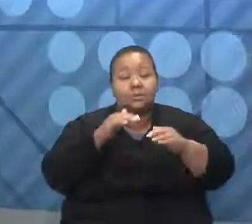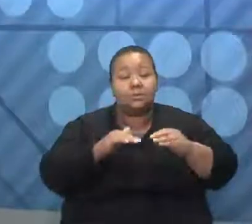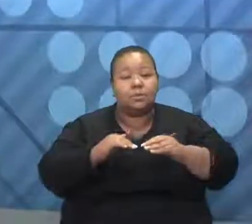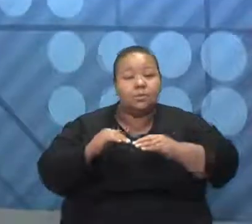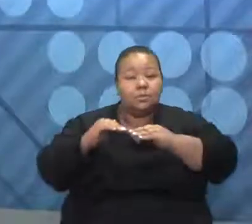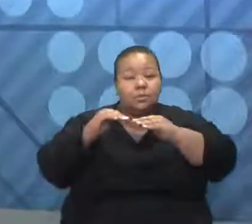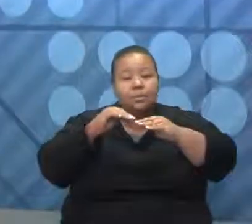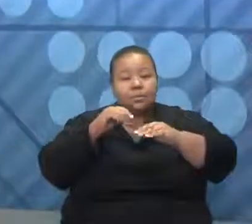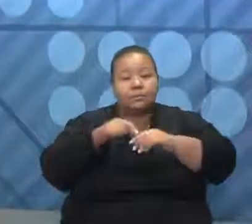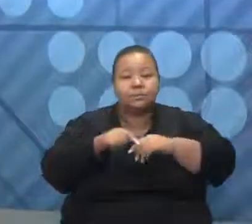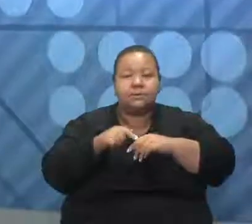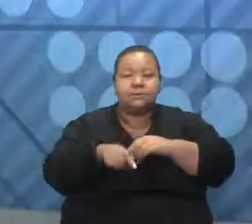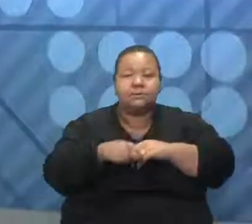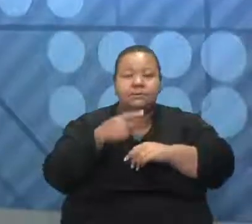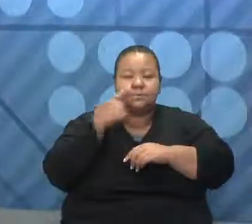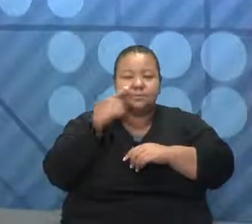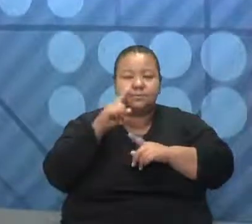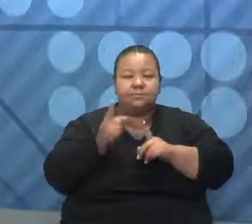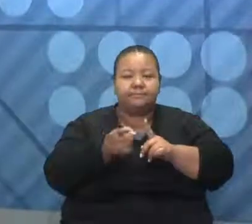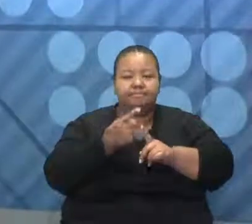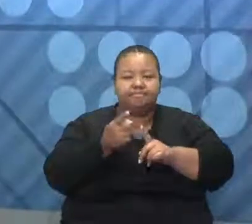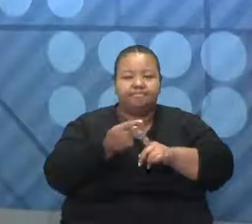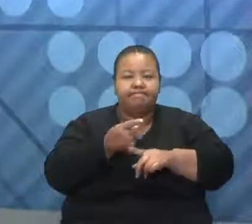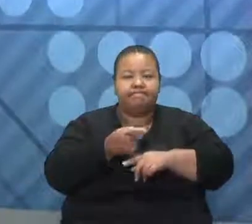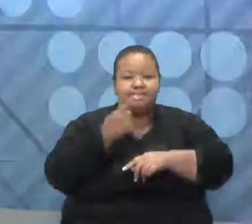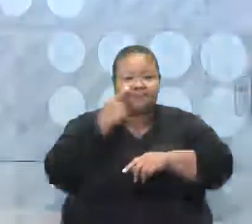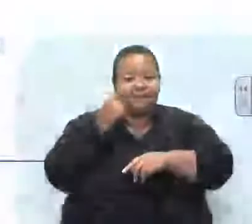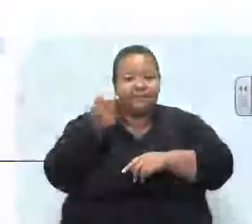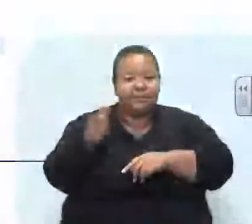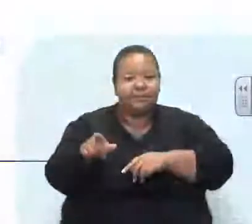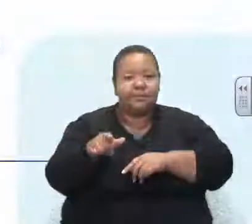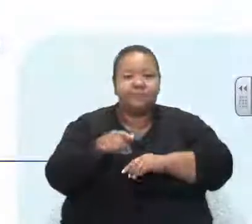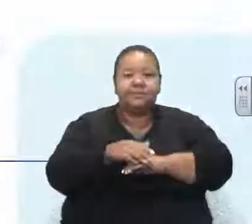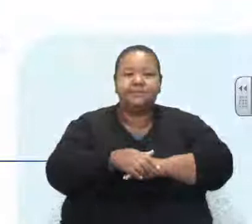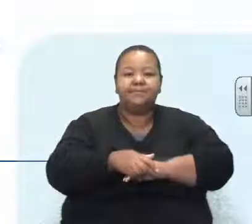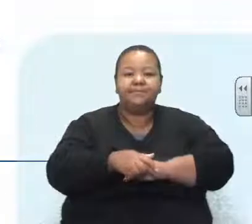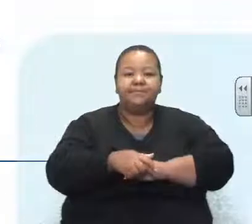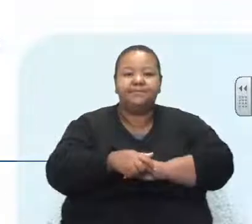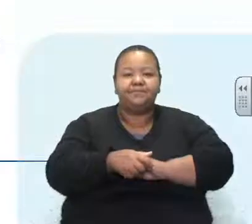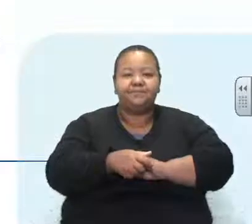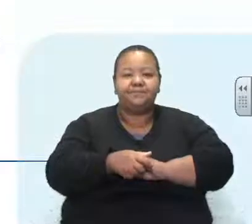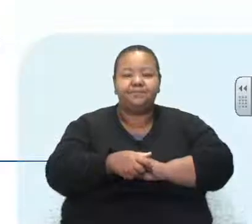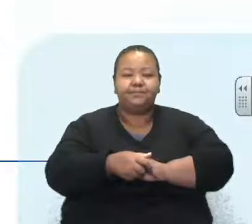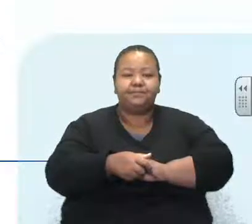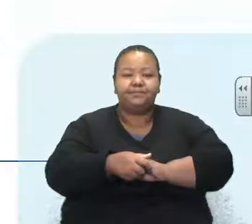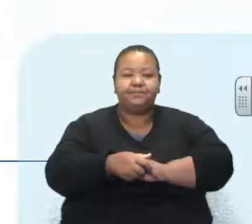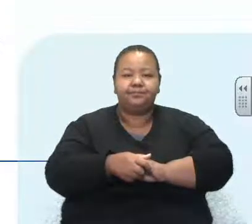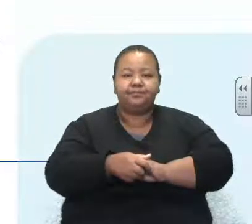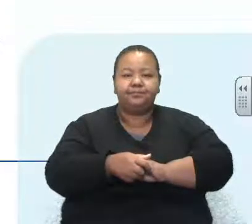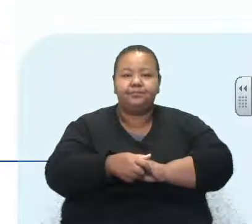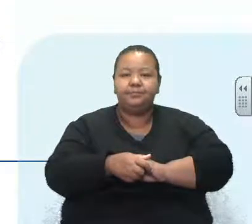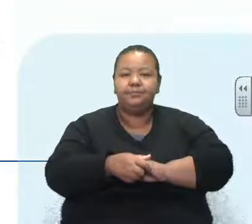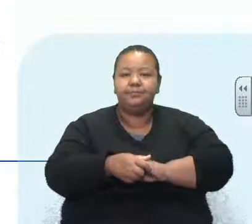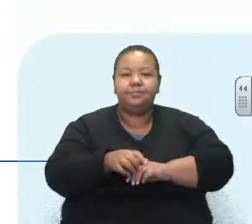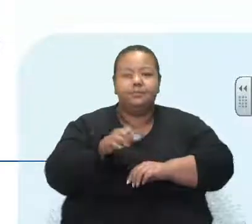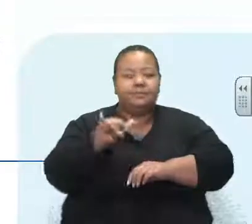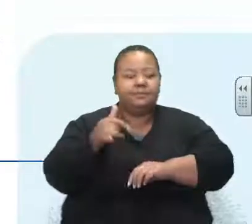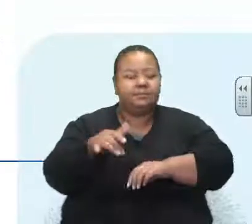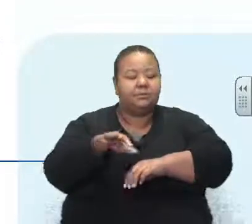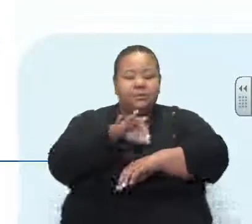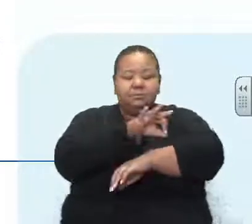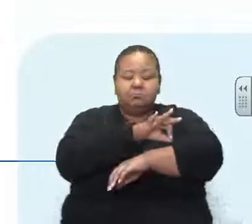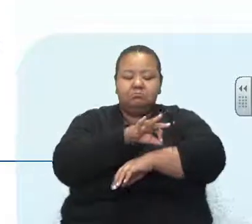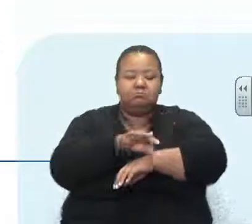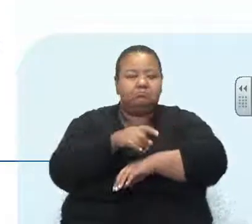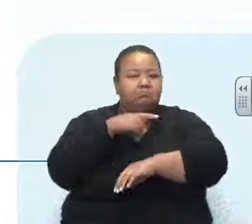primeiro para isso desenvolver. Então, essa é a primeira parte. Vamos ver as outras? Então, se eu não tenho medição, eu não tenho